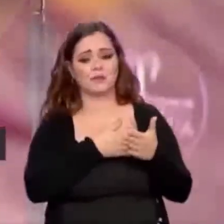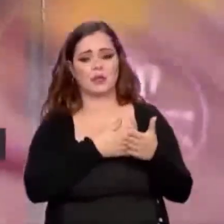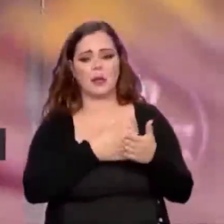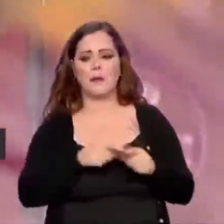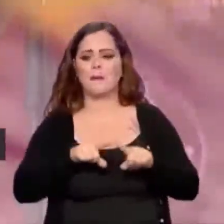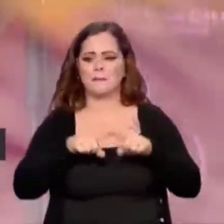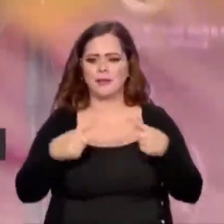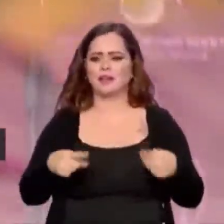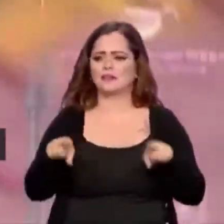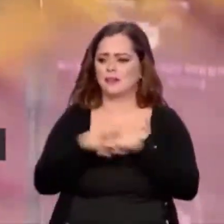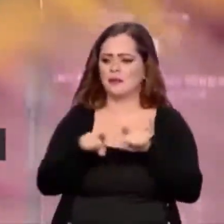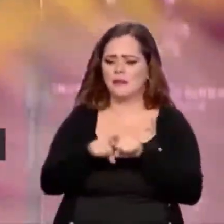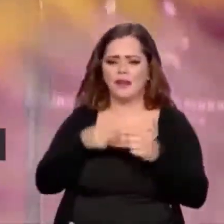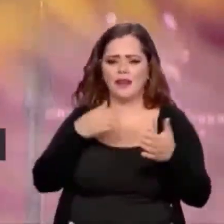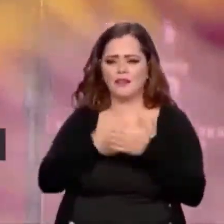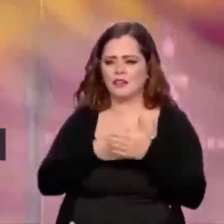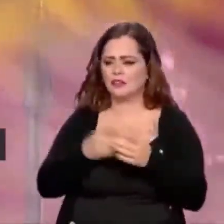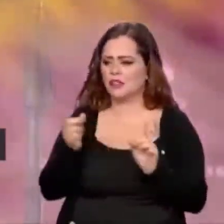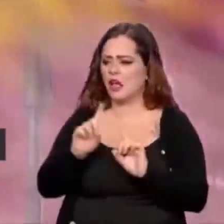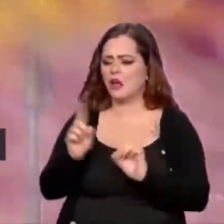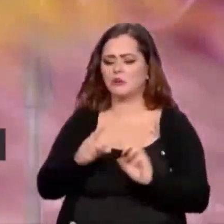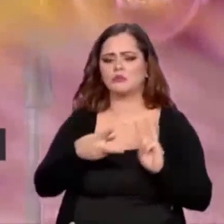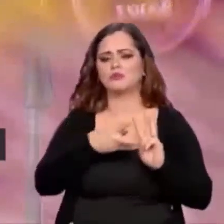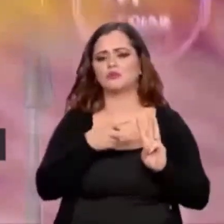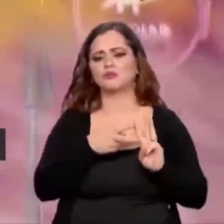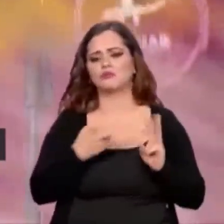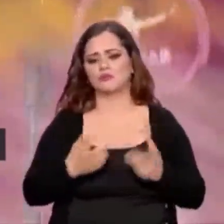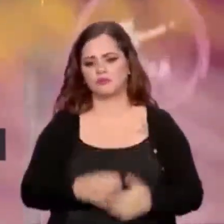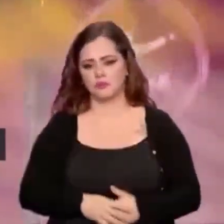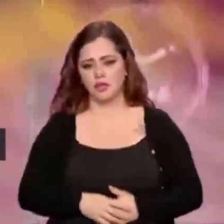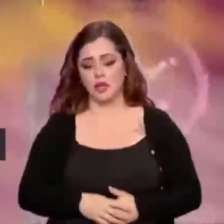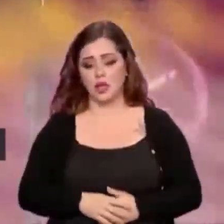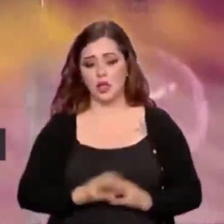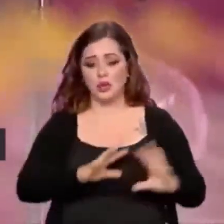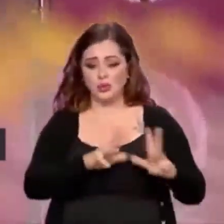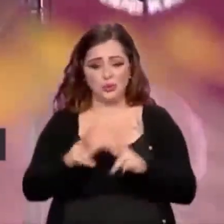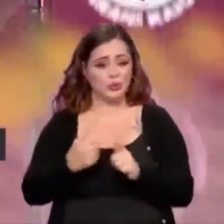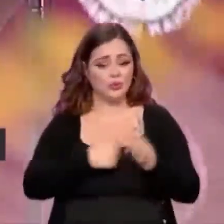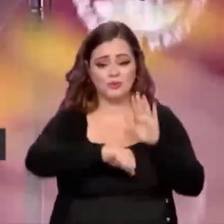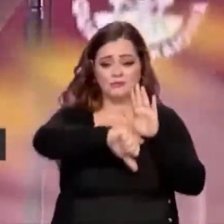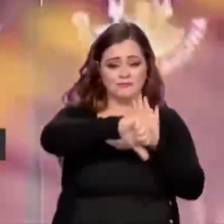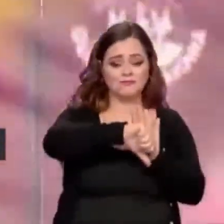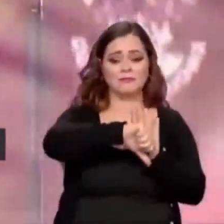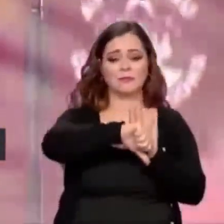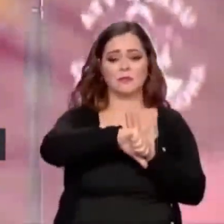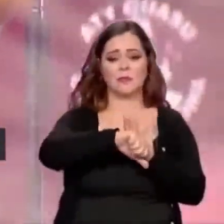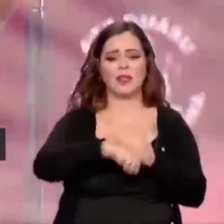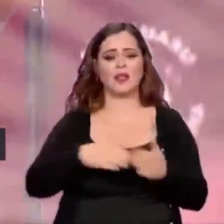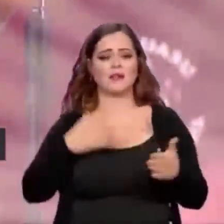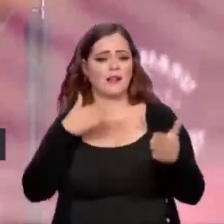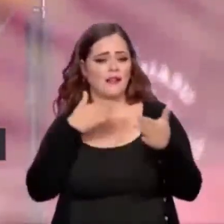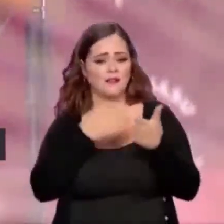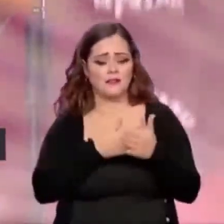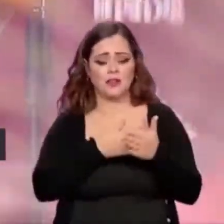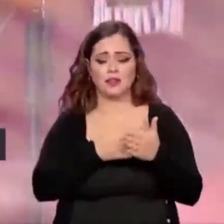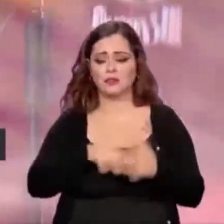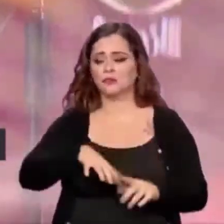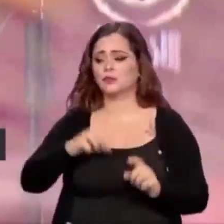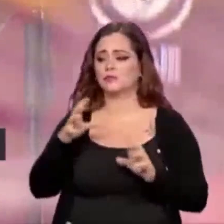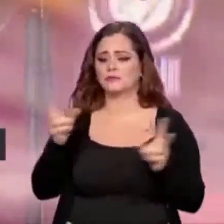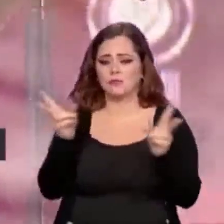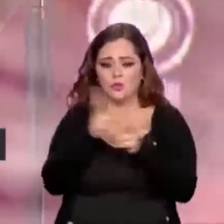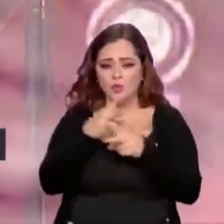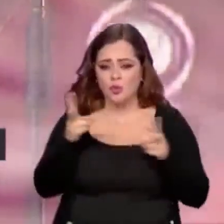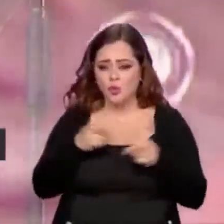isso afeta também aos não indígenas. Esse tipo de ação criminosa afeta o ar que nós